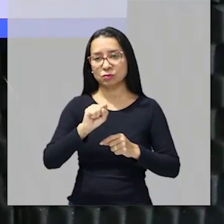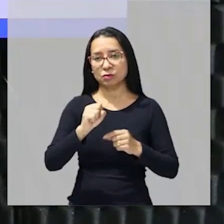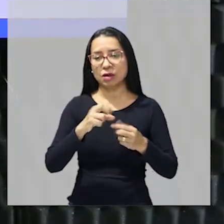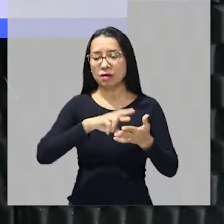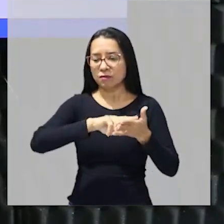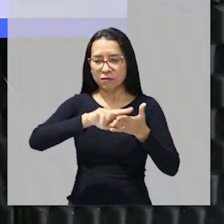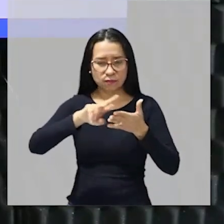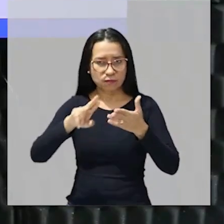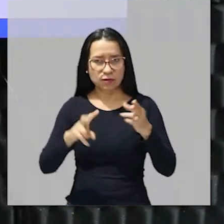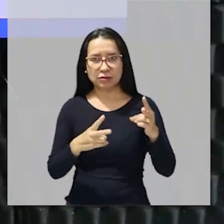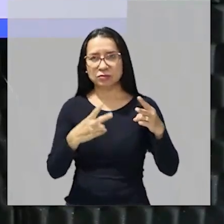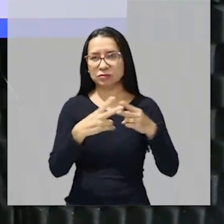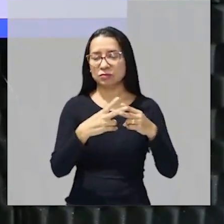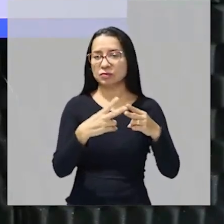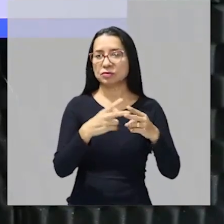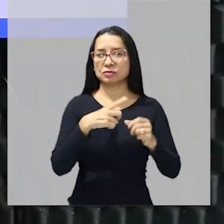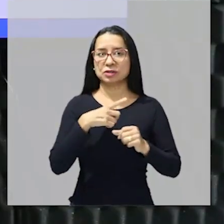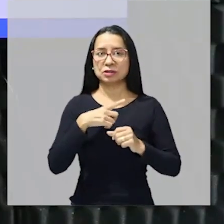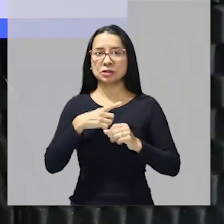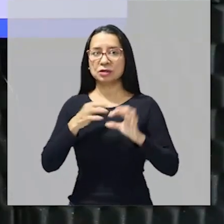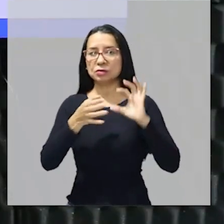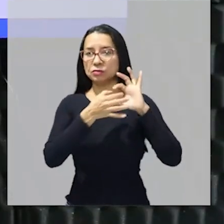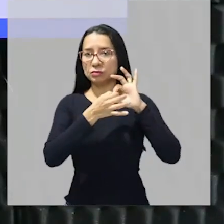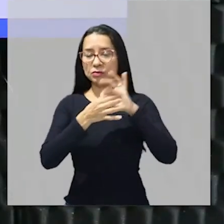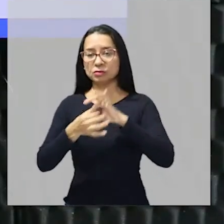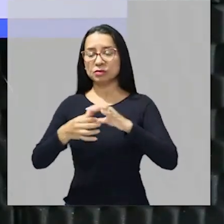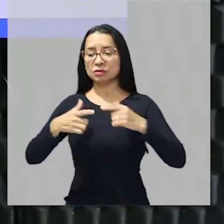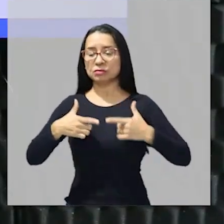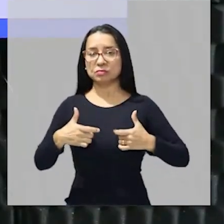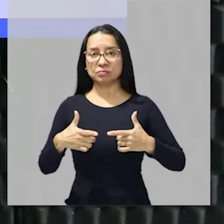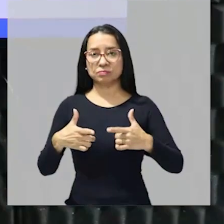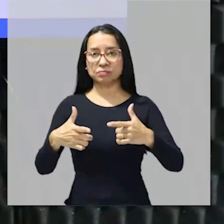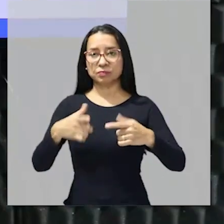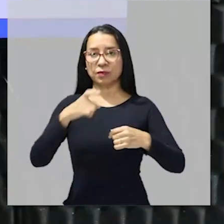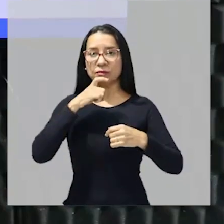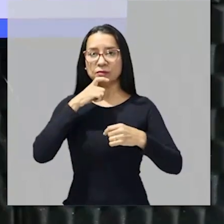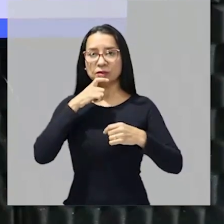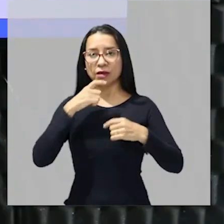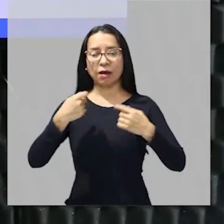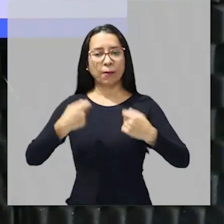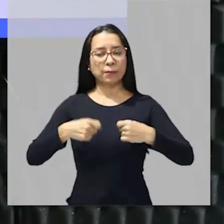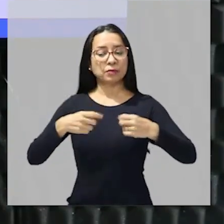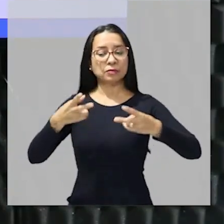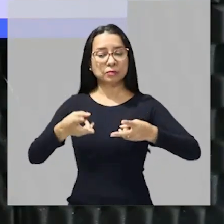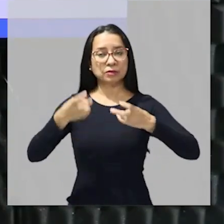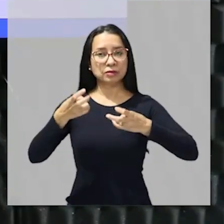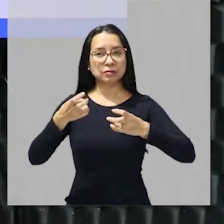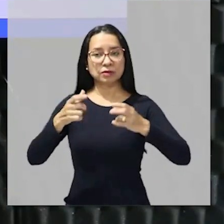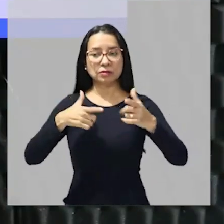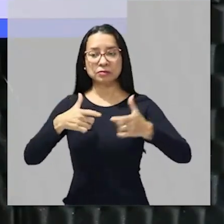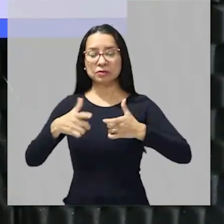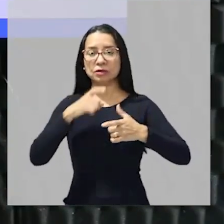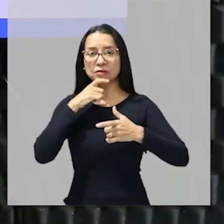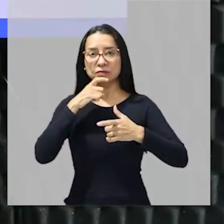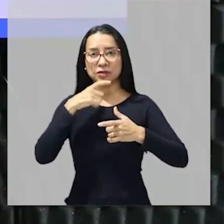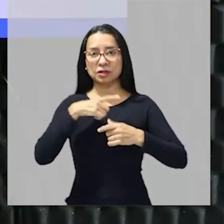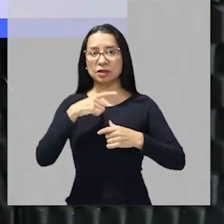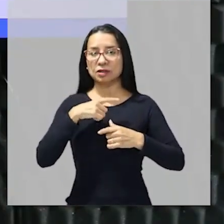conflitos indiretos que nós teremos no contexto da Guerra Fria. Mas é preciso observar que a Guerra Fria, ela também tem